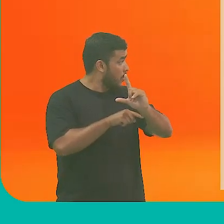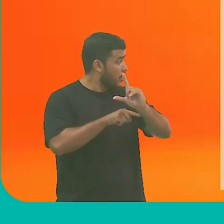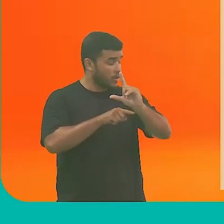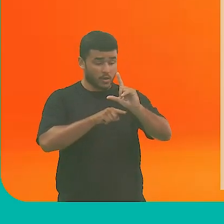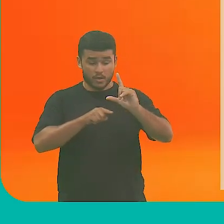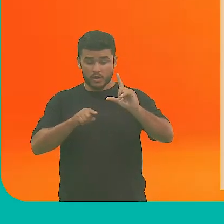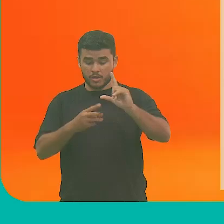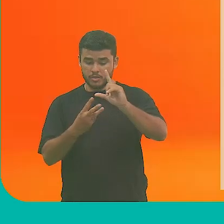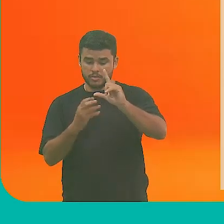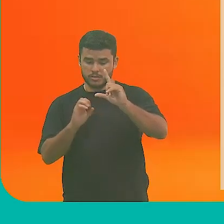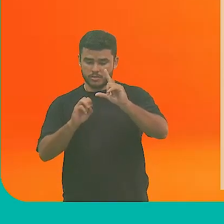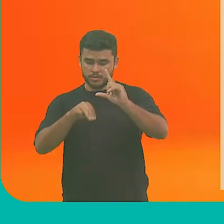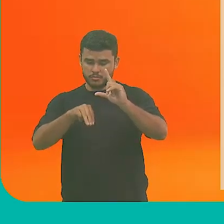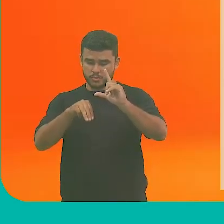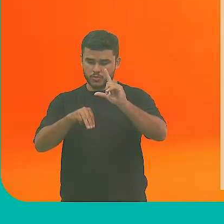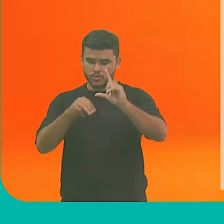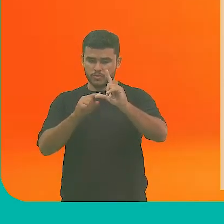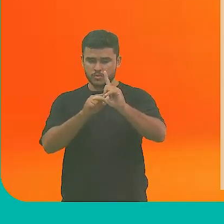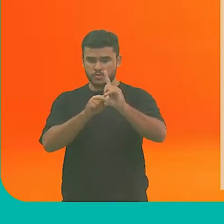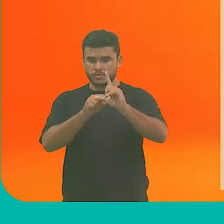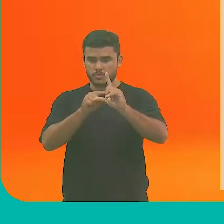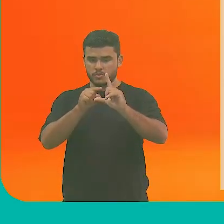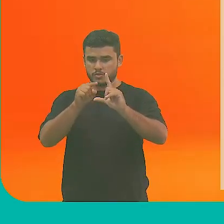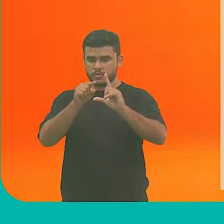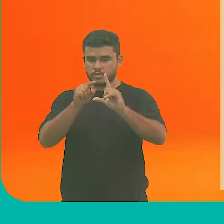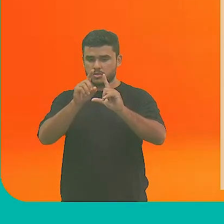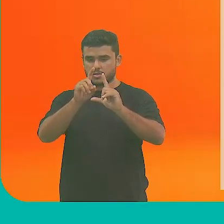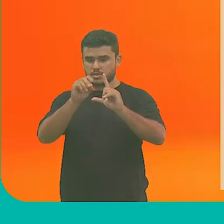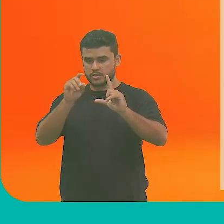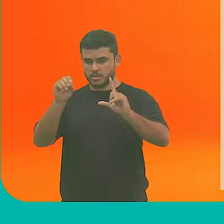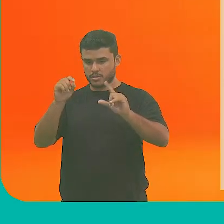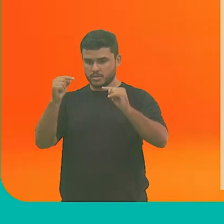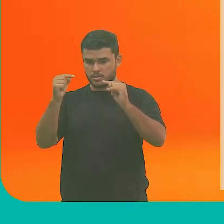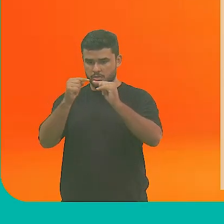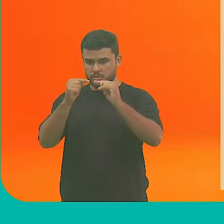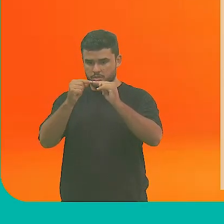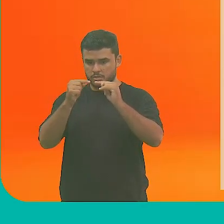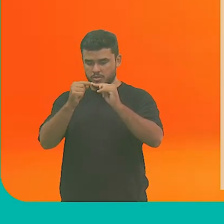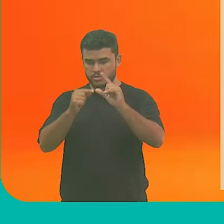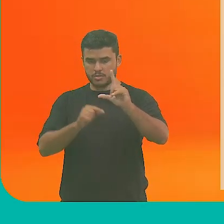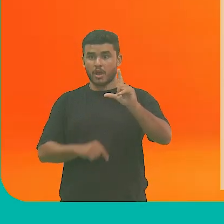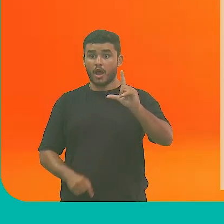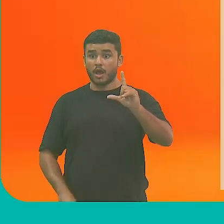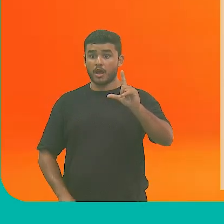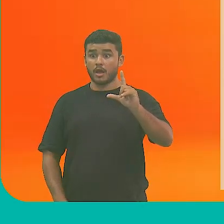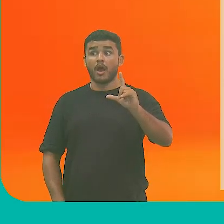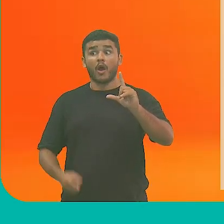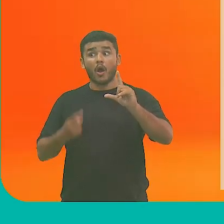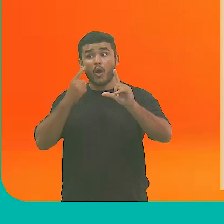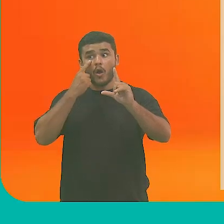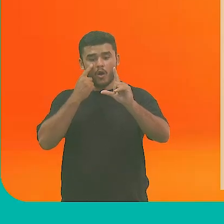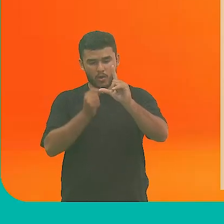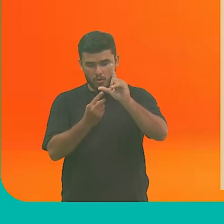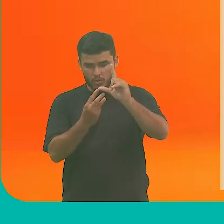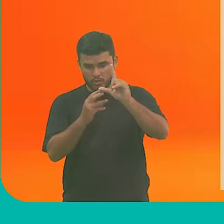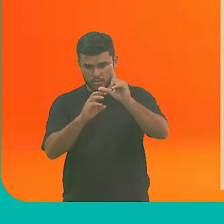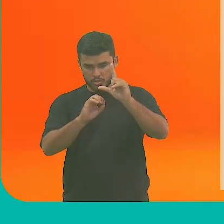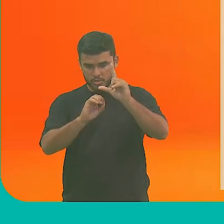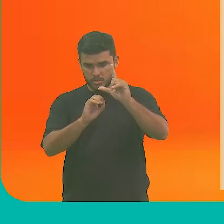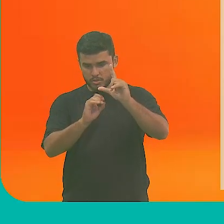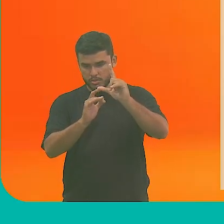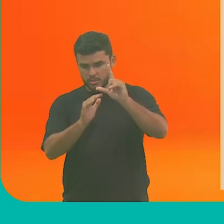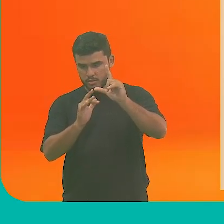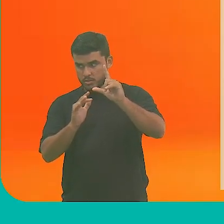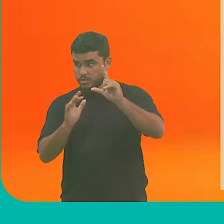100. Que é o que ela gasta o quê? Varrendo o chão. Nas próximas meia hora, ela vai aumentar, não